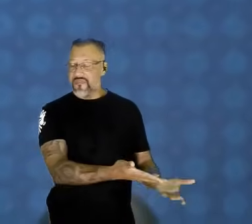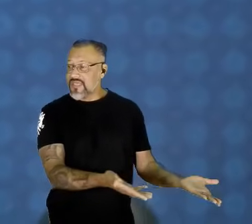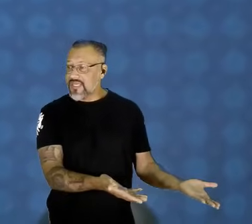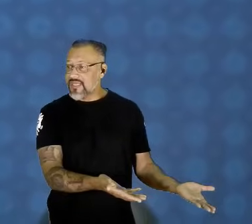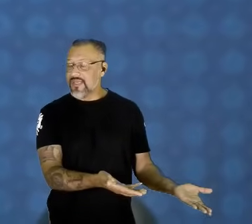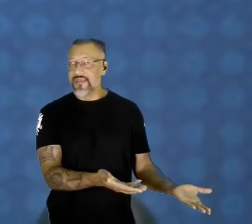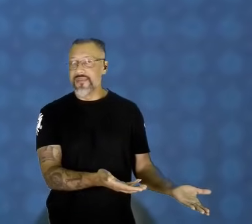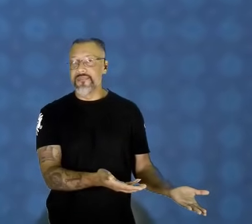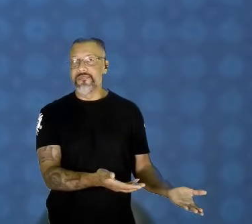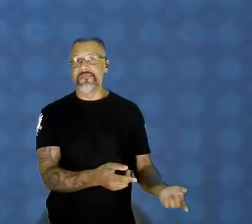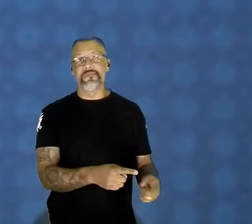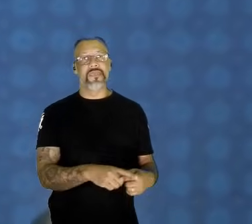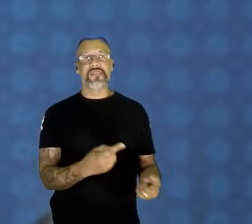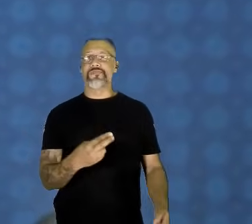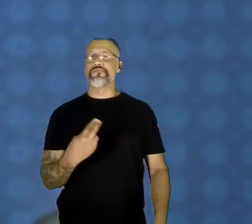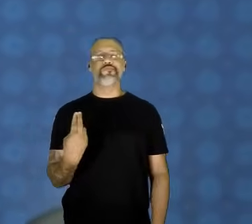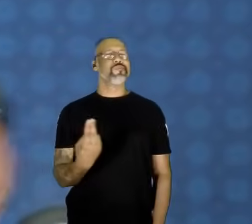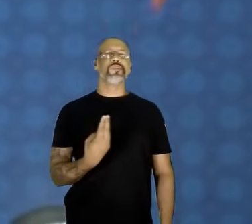voltar.